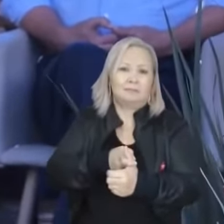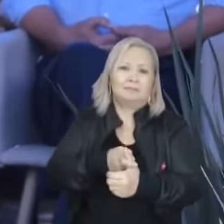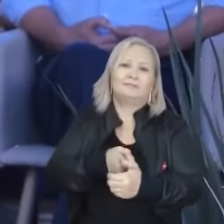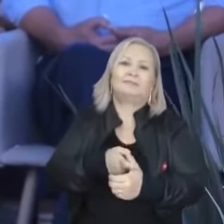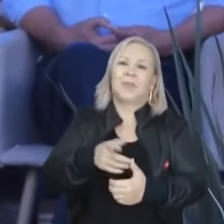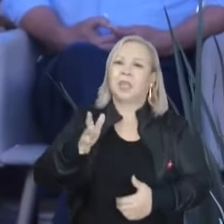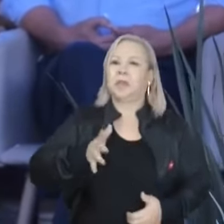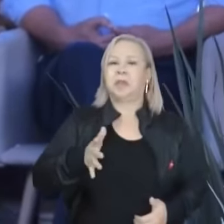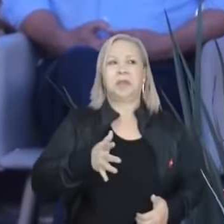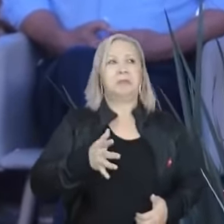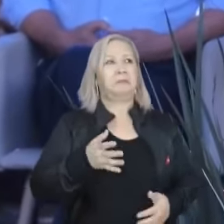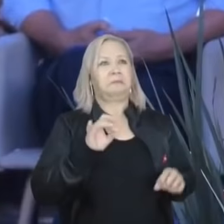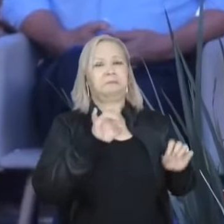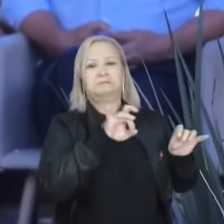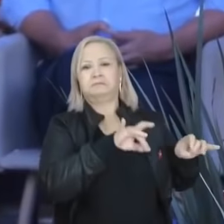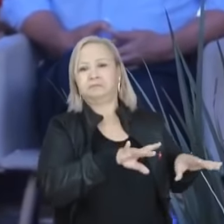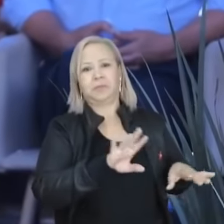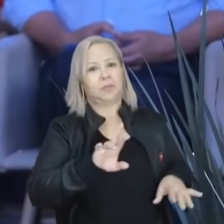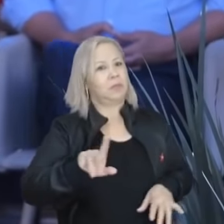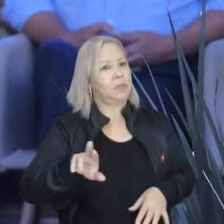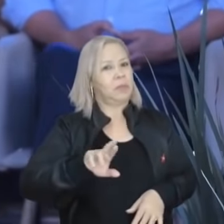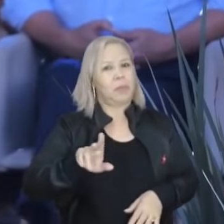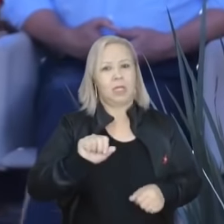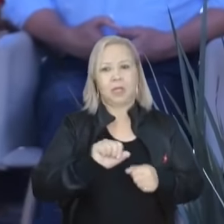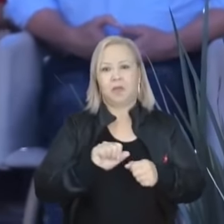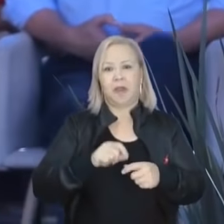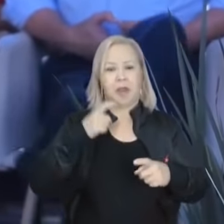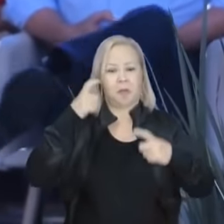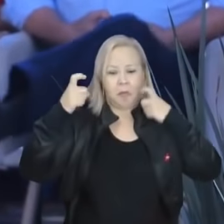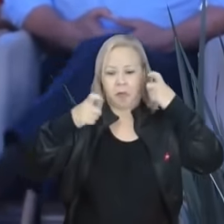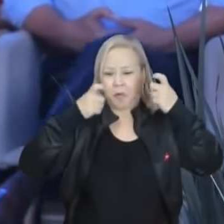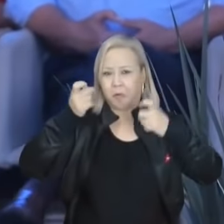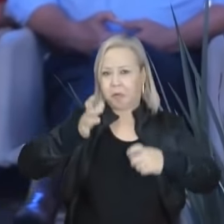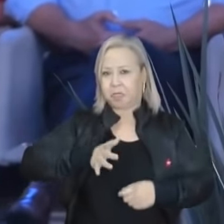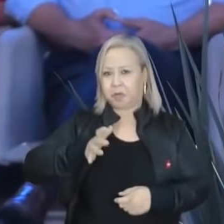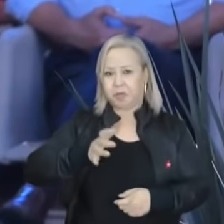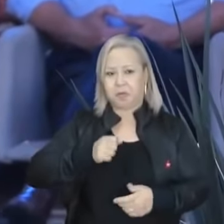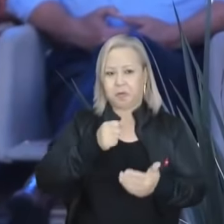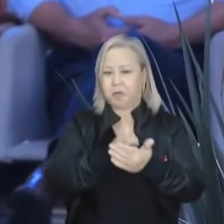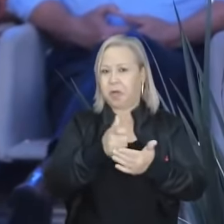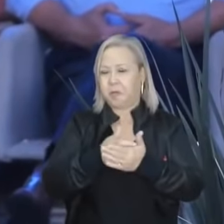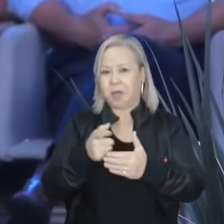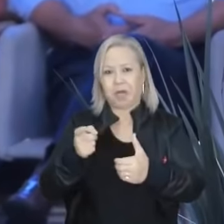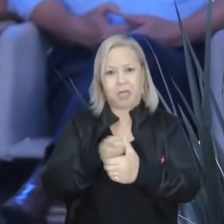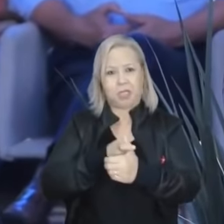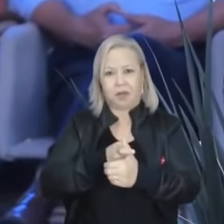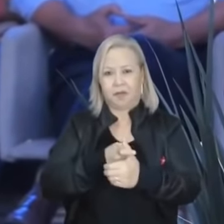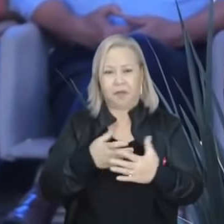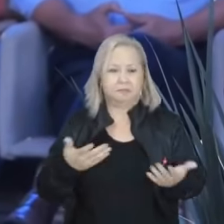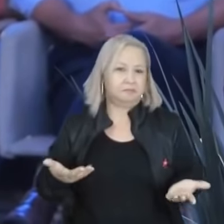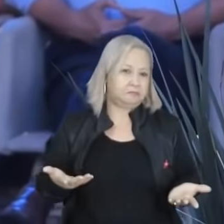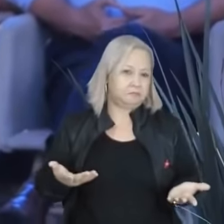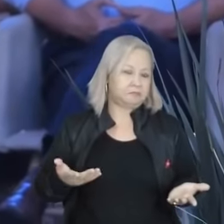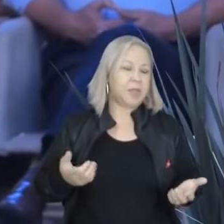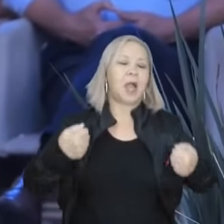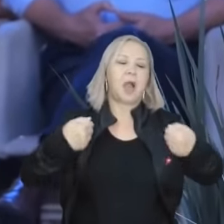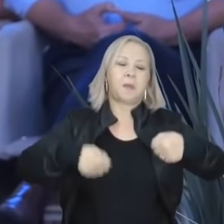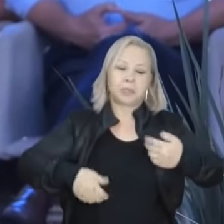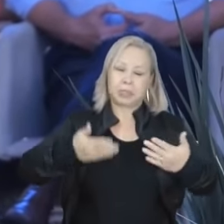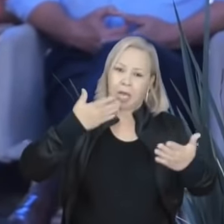isso. Rico, a maior preocupação não é pagar sua dívida. Então, nós temos que analisar que